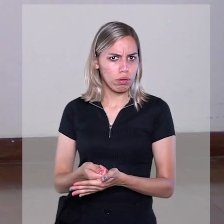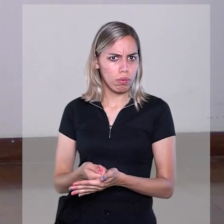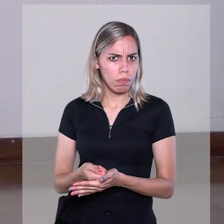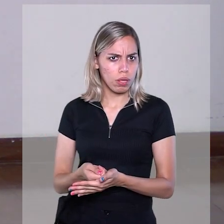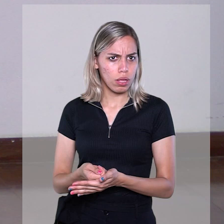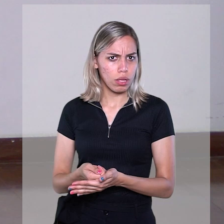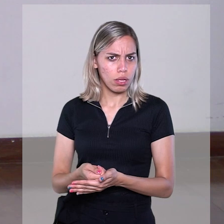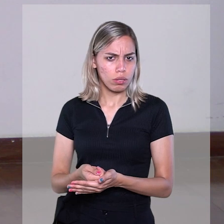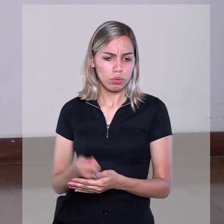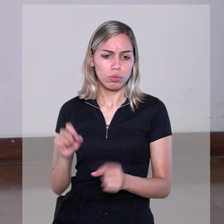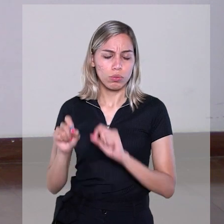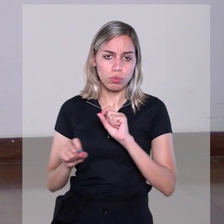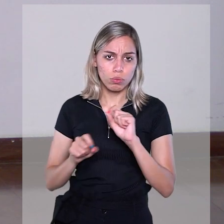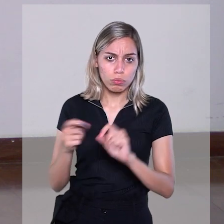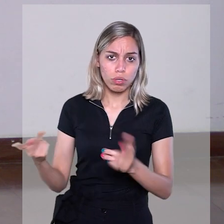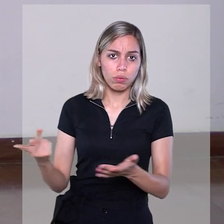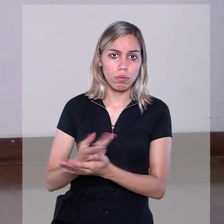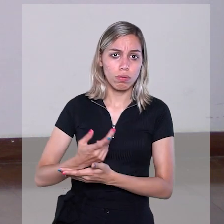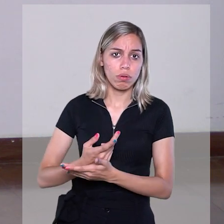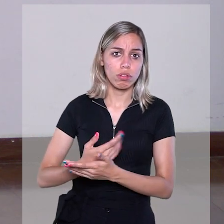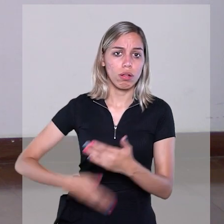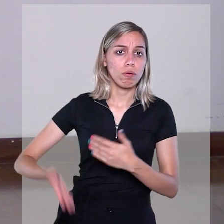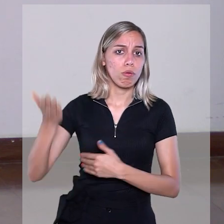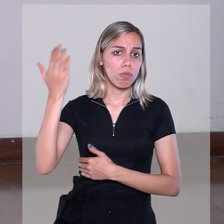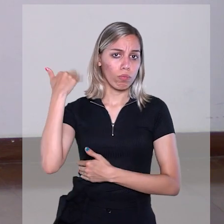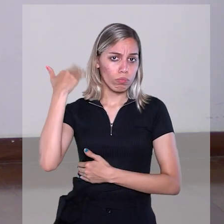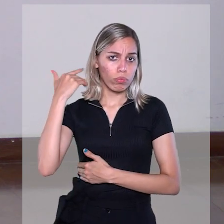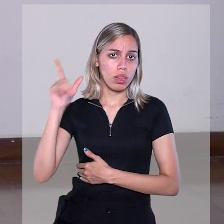do corpo principal da literatura brasileira, que tenta embranquecer Machado,